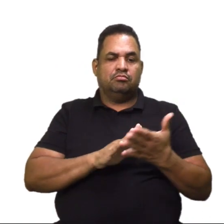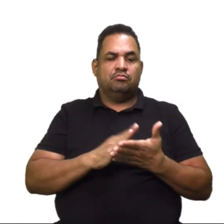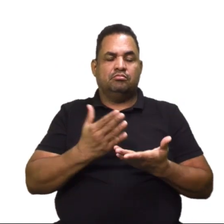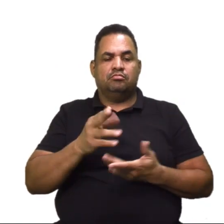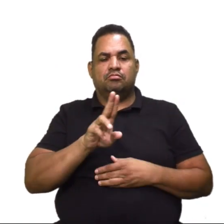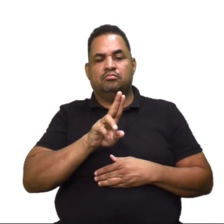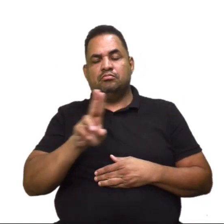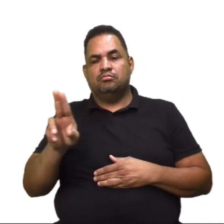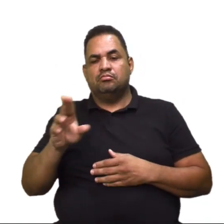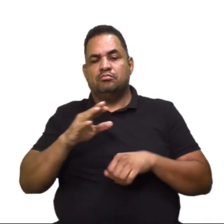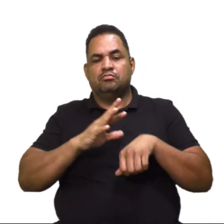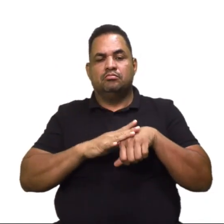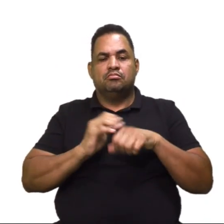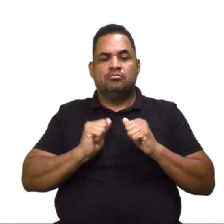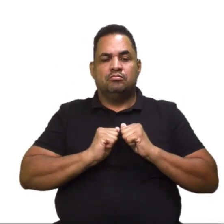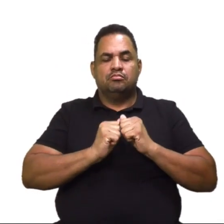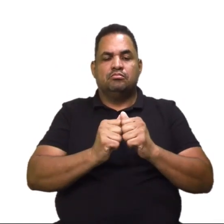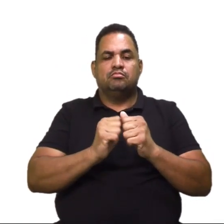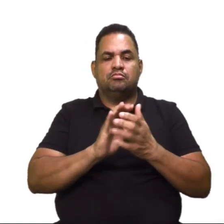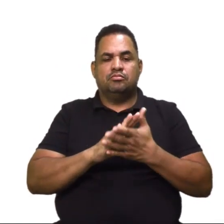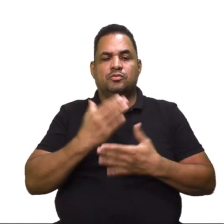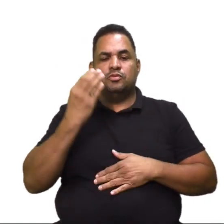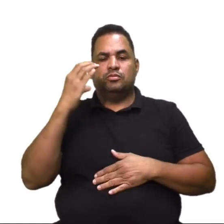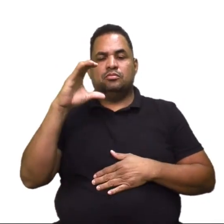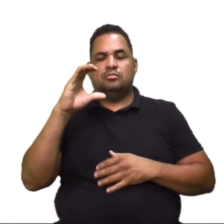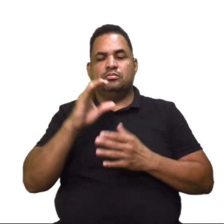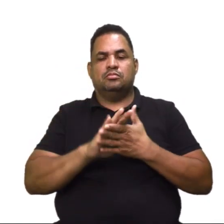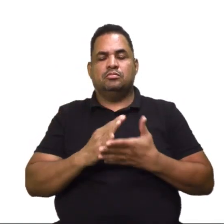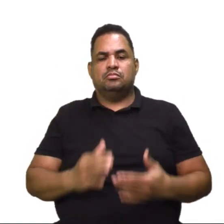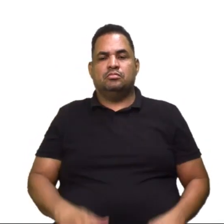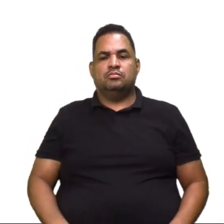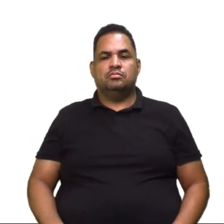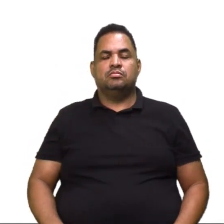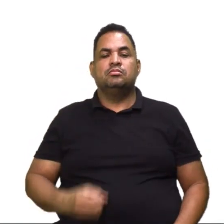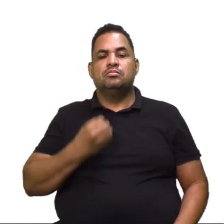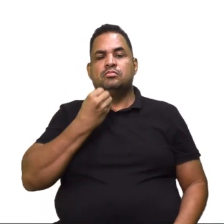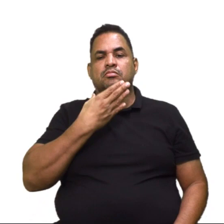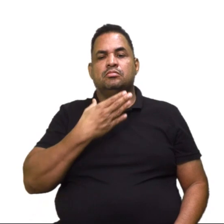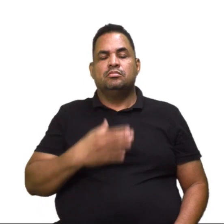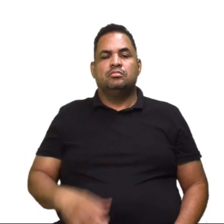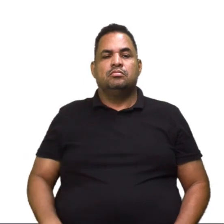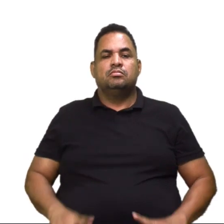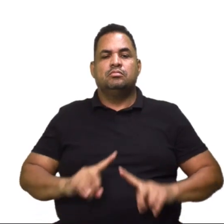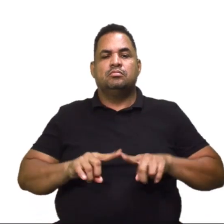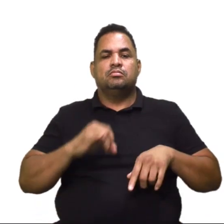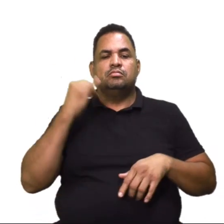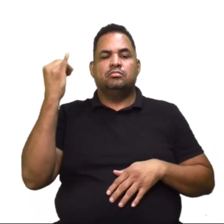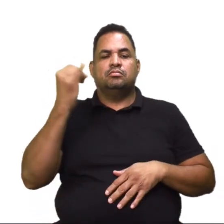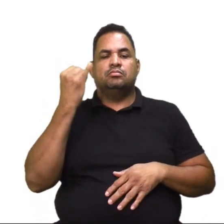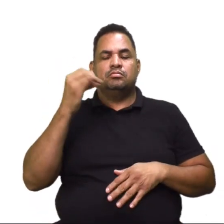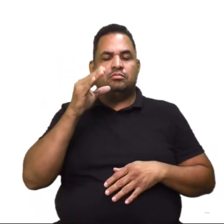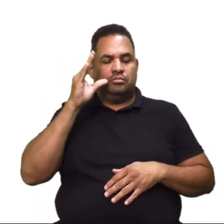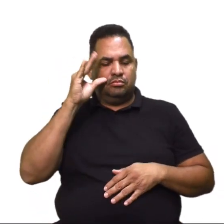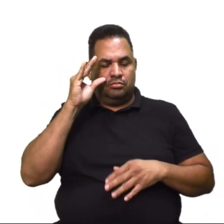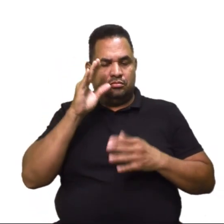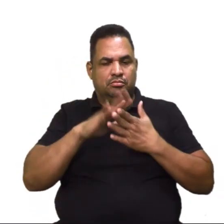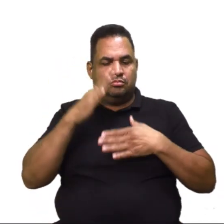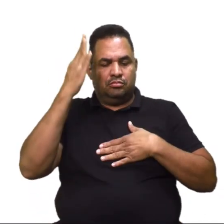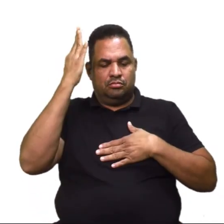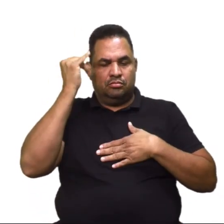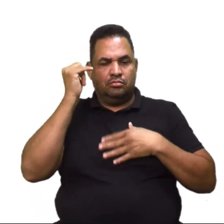nome da doença é acompanhado pelo nome científico do agente etiológico, tá bom? Mas é importante, interessante você saber